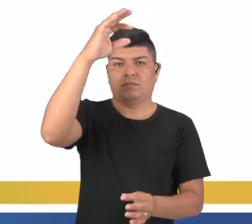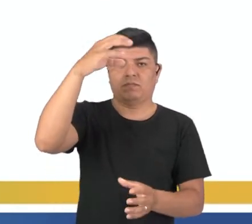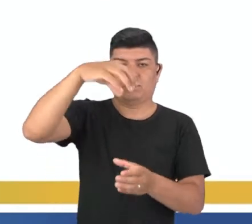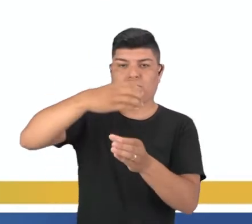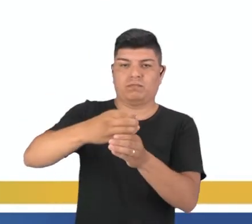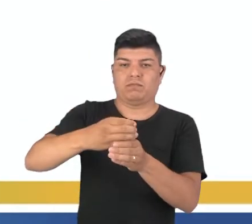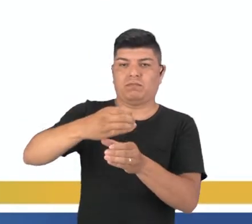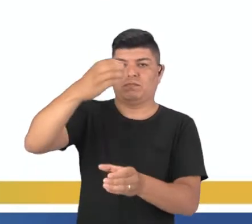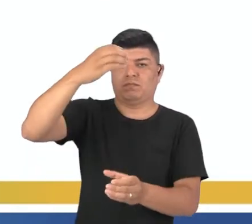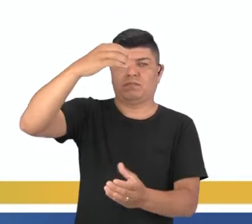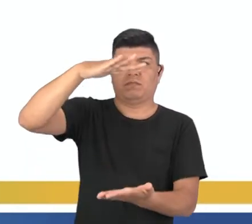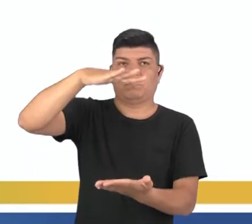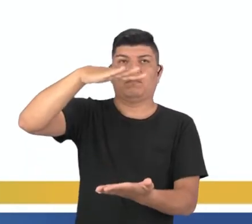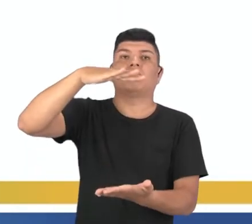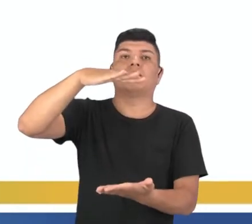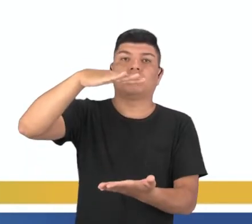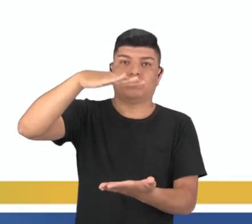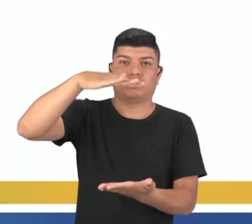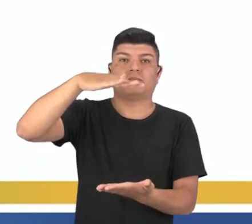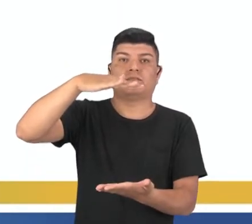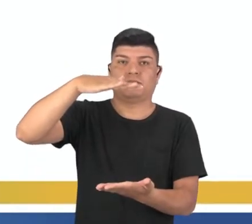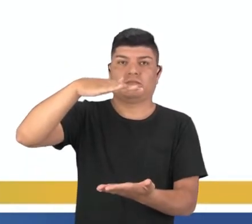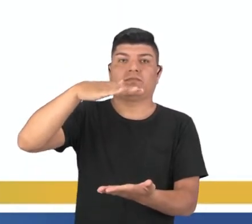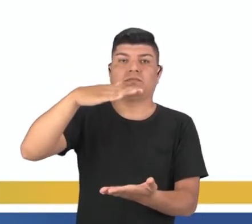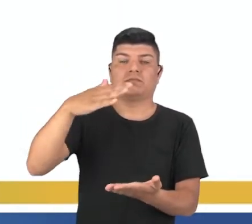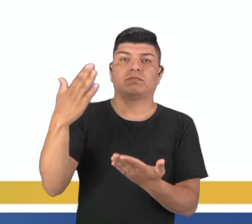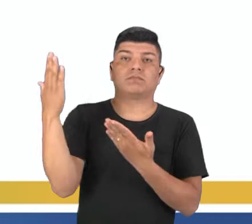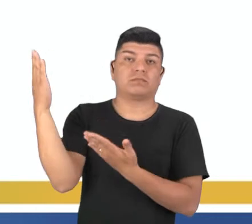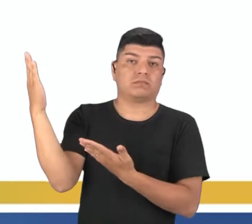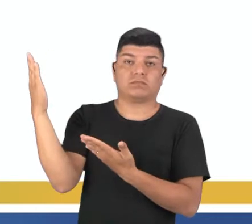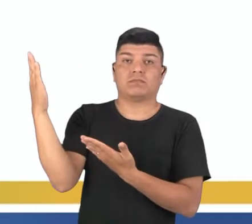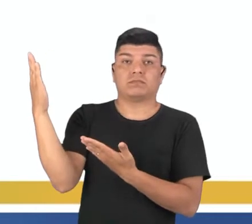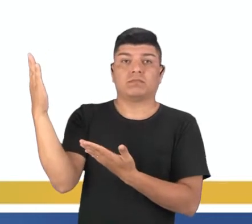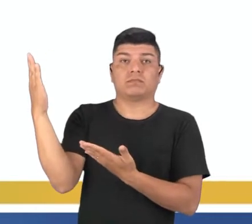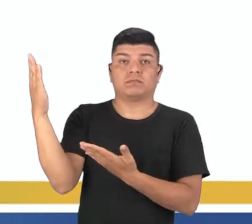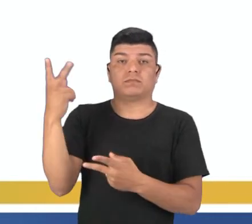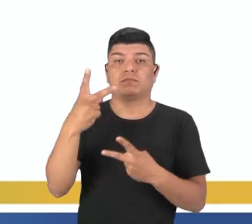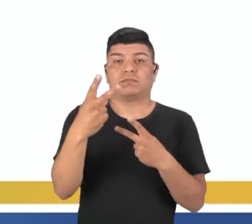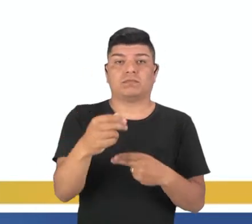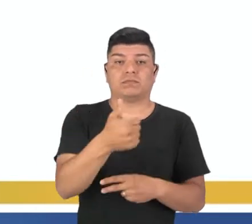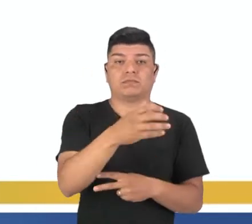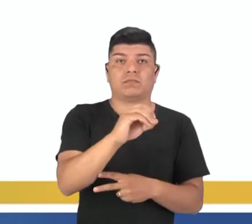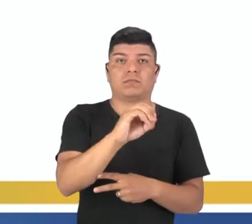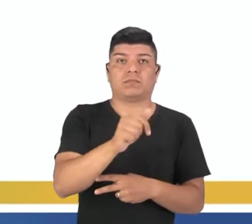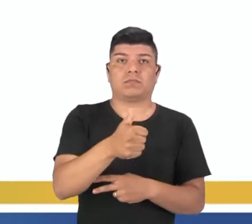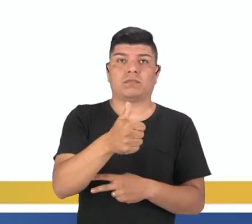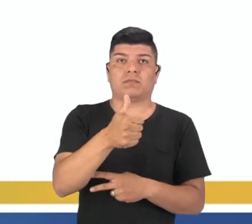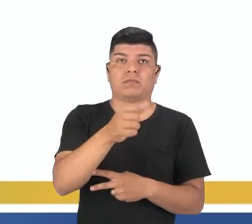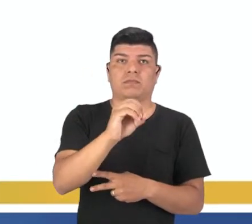cilindro, que é a mesma coisa da altura aí da nossa fórmula. Então, isso vai ser igual a